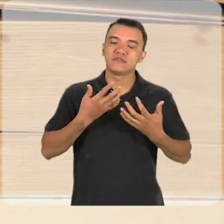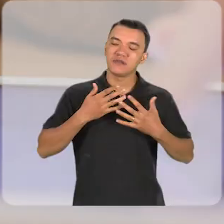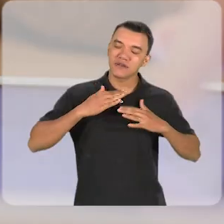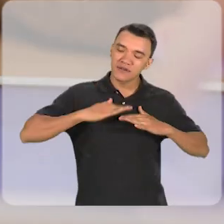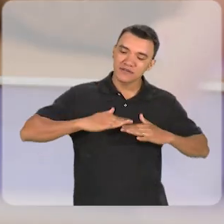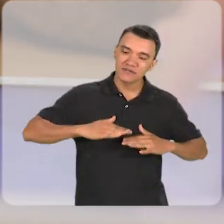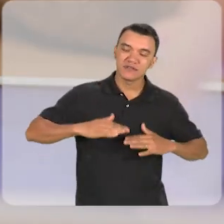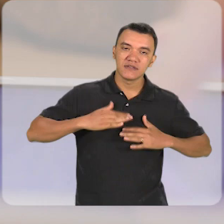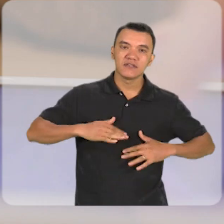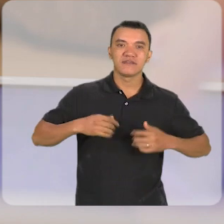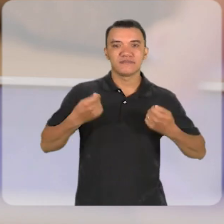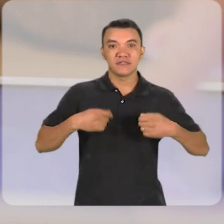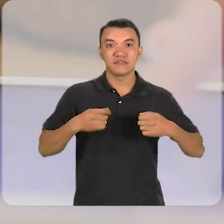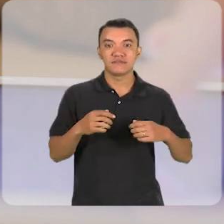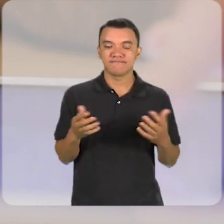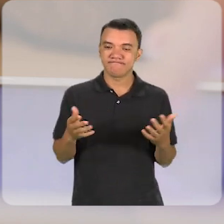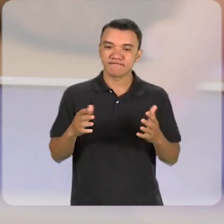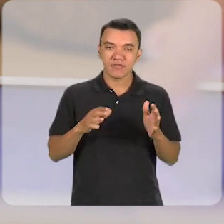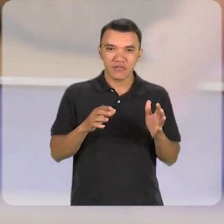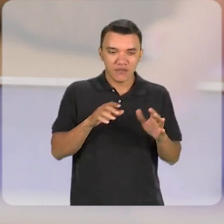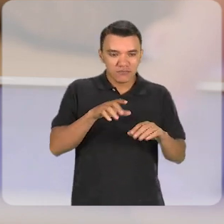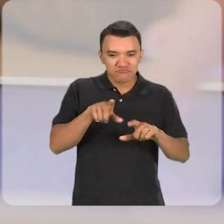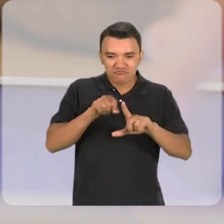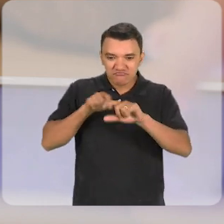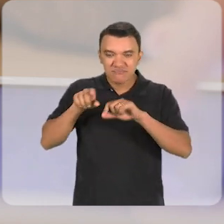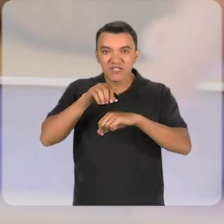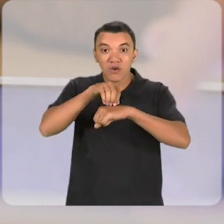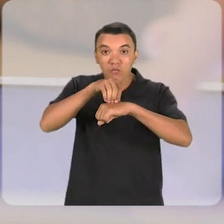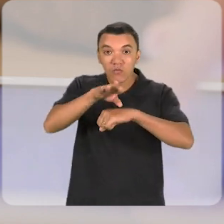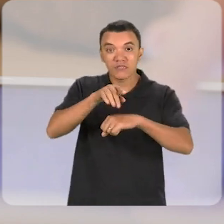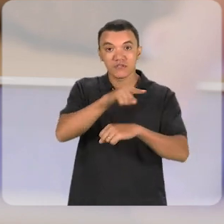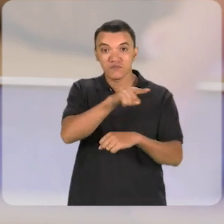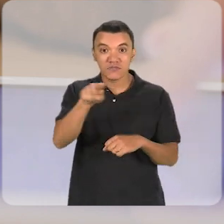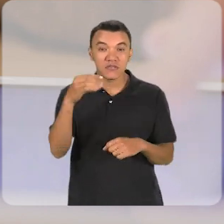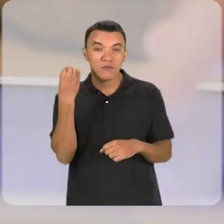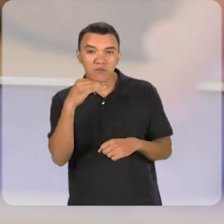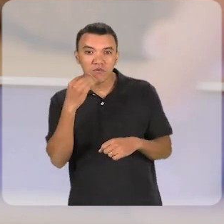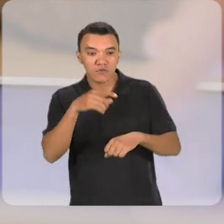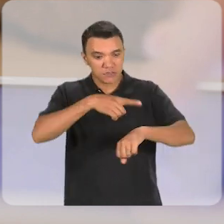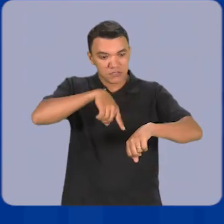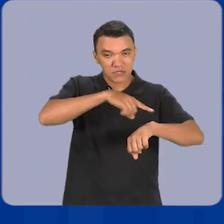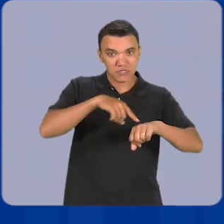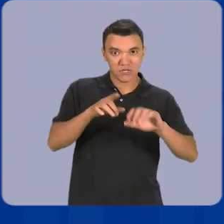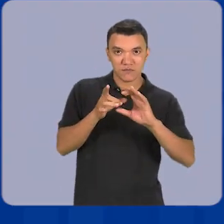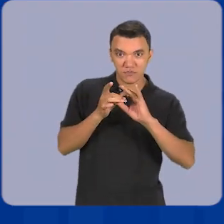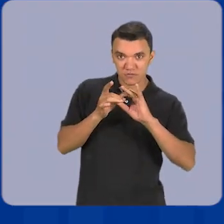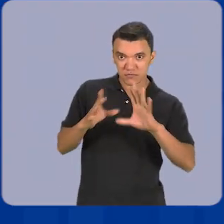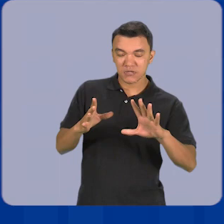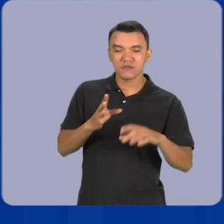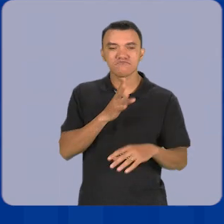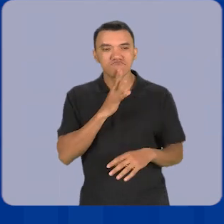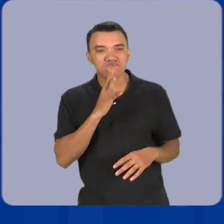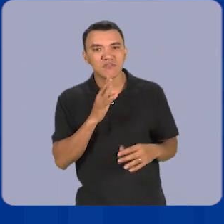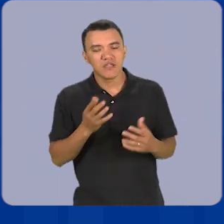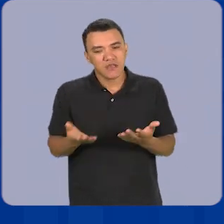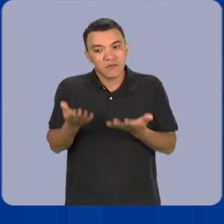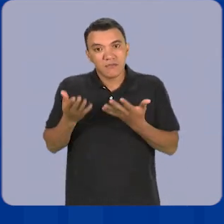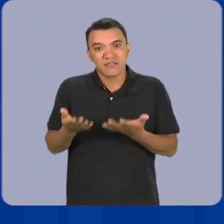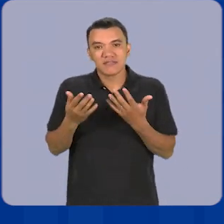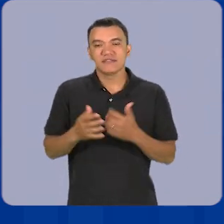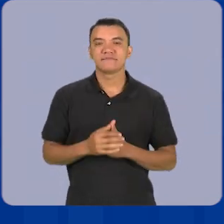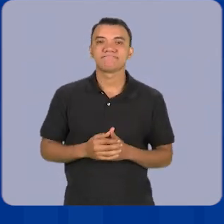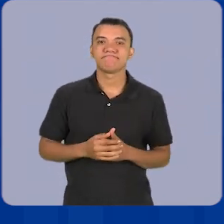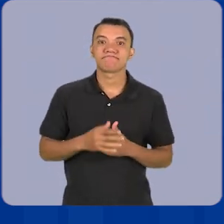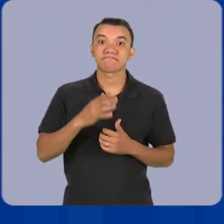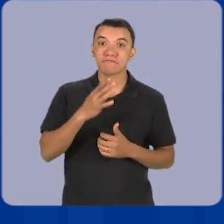para você conseguir aproveitar o seu tempo livre, buscando conhecimento também, só que de uma maneira mais leve. E para extrair esse momento de dicas, a